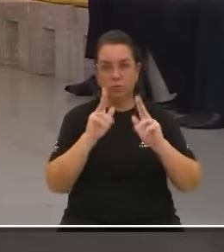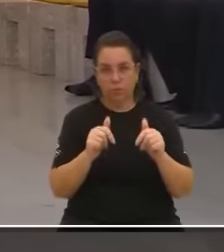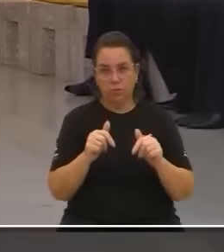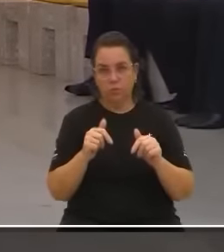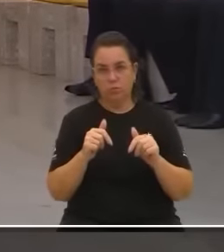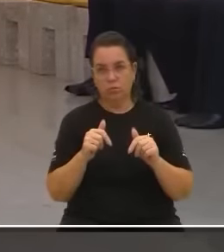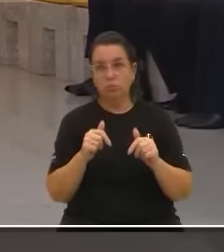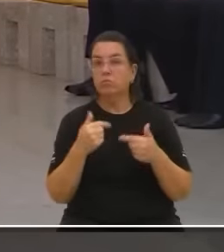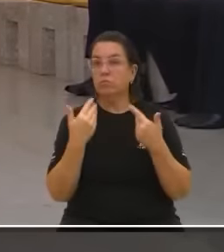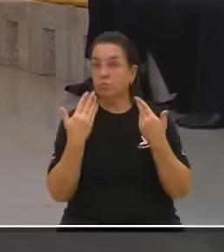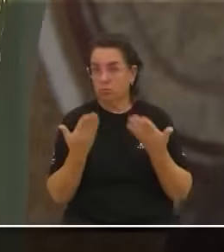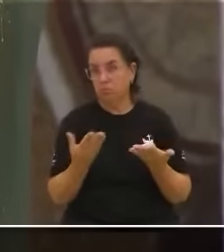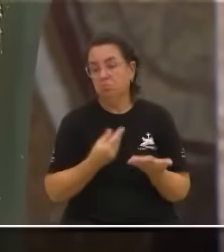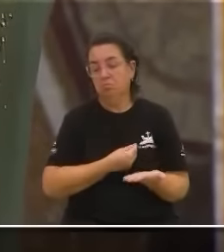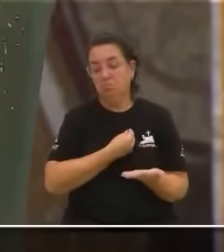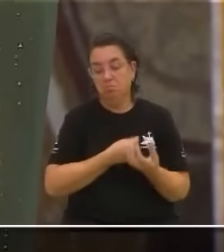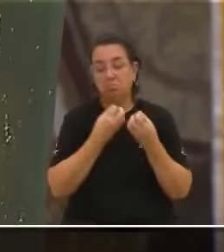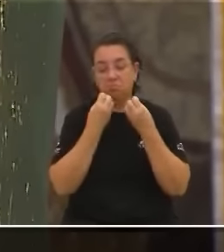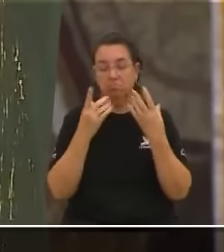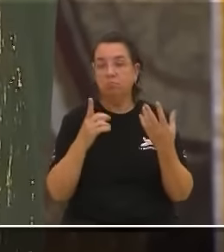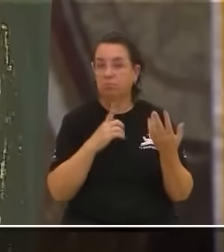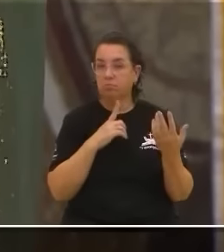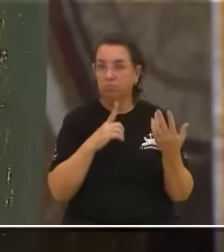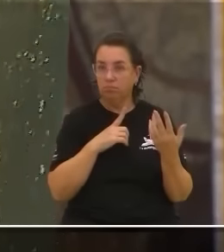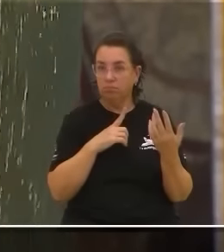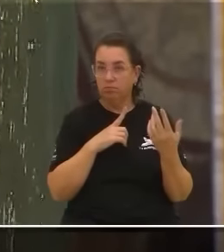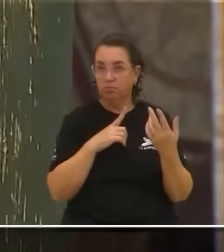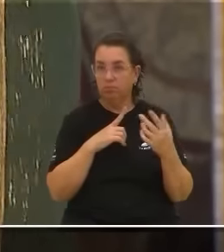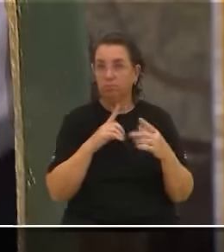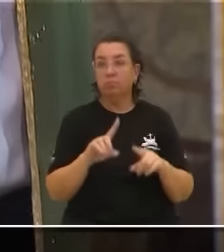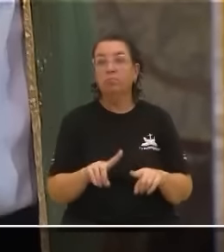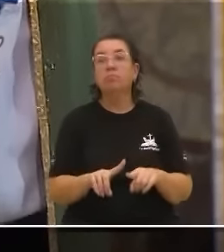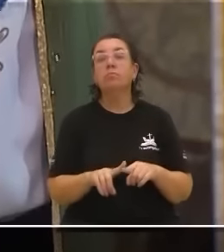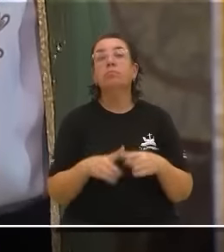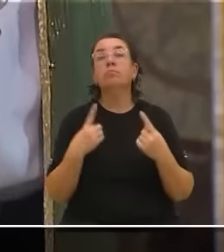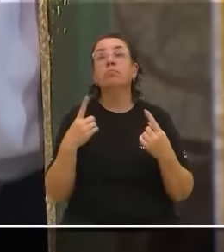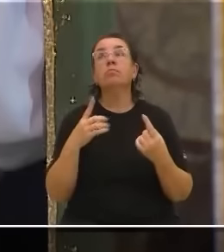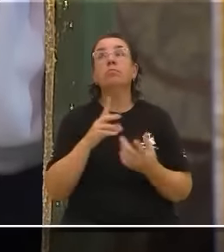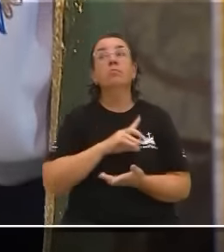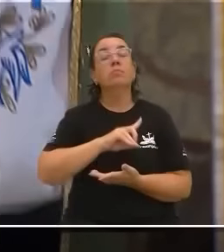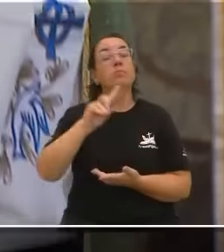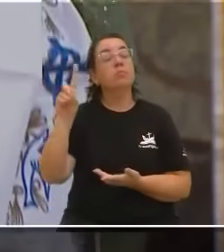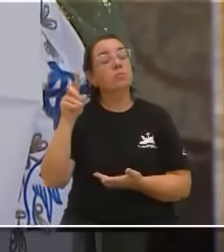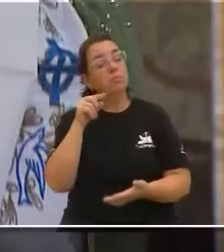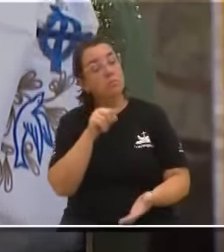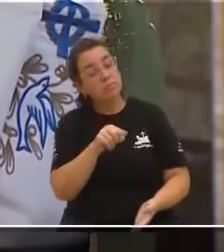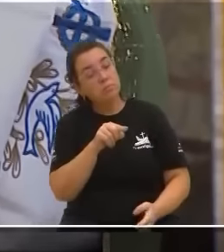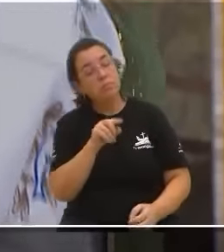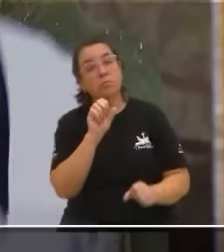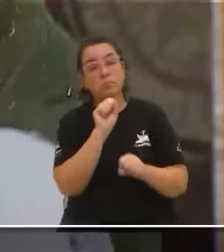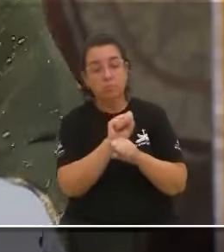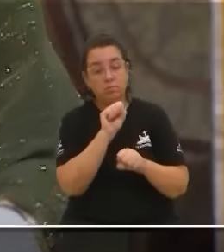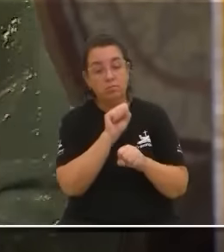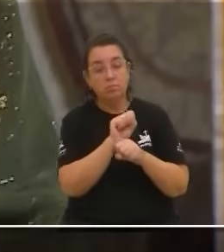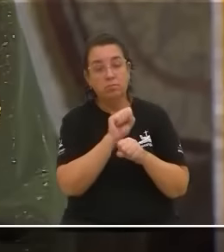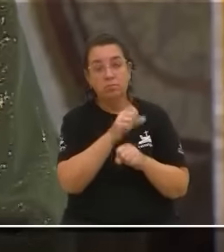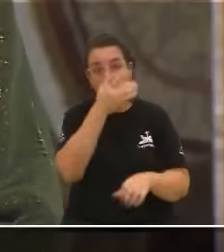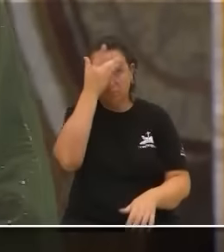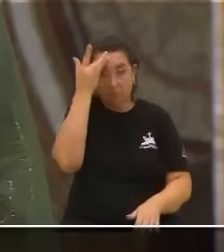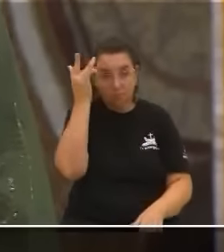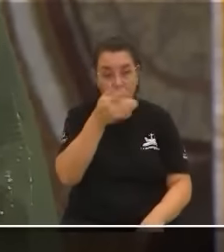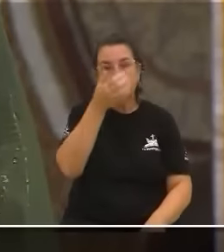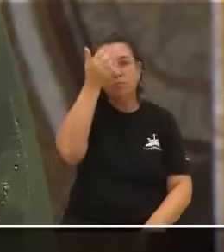o Senhor fecha os olhos, dando um tempo para que o ser humano venha